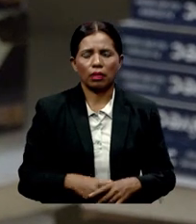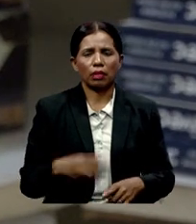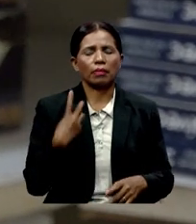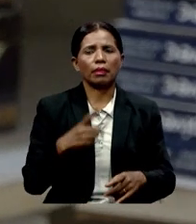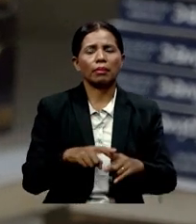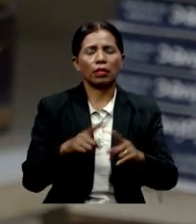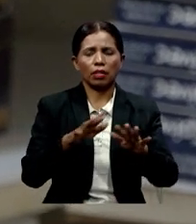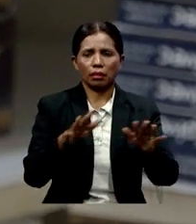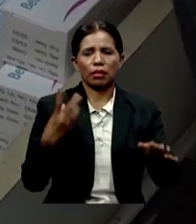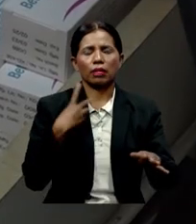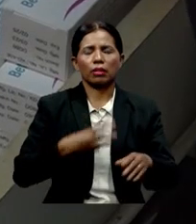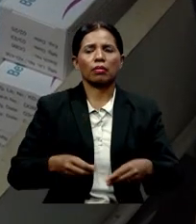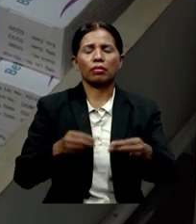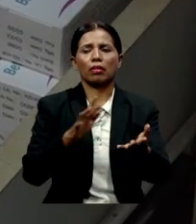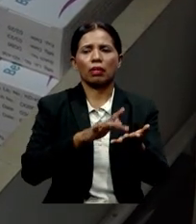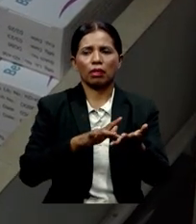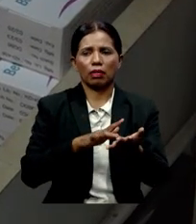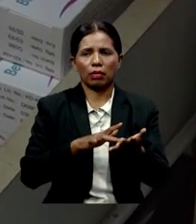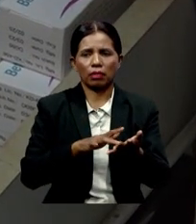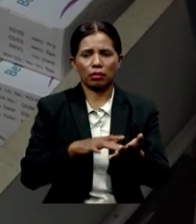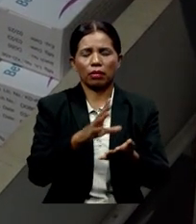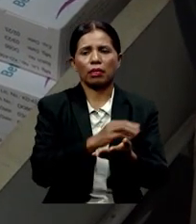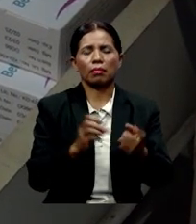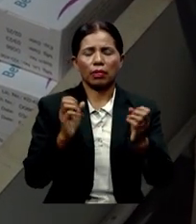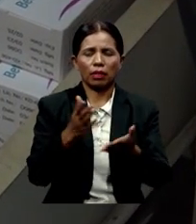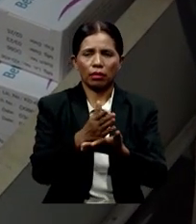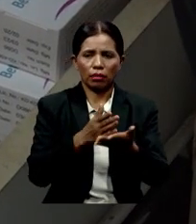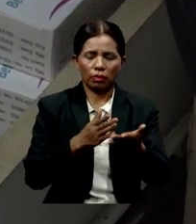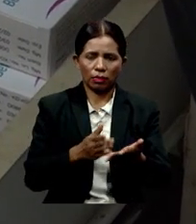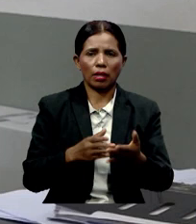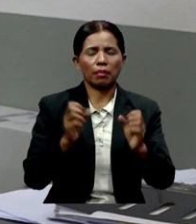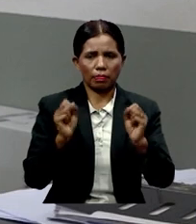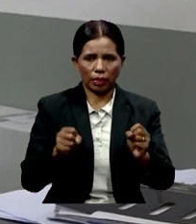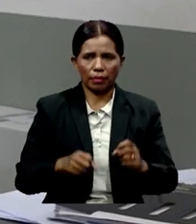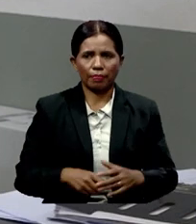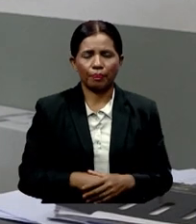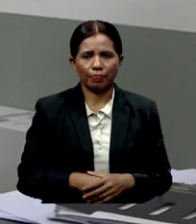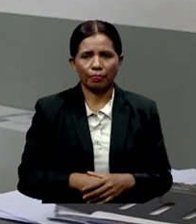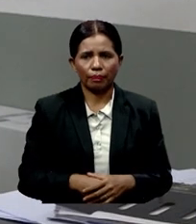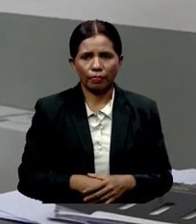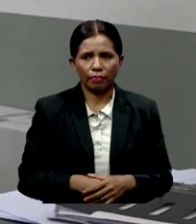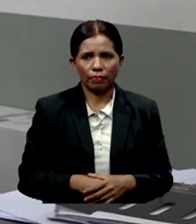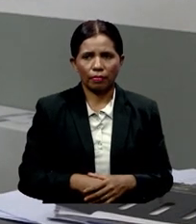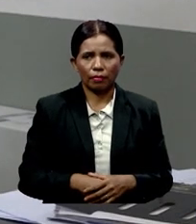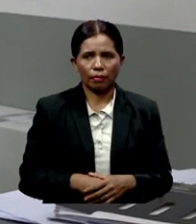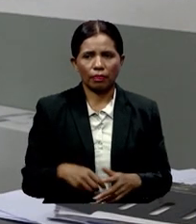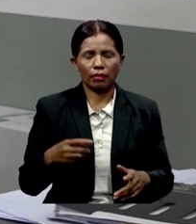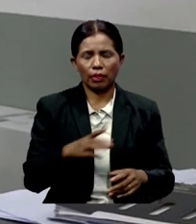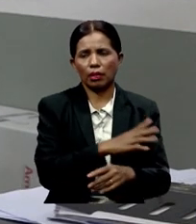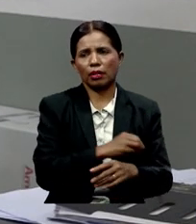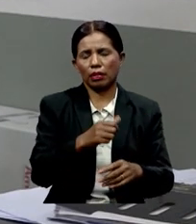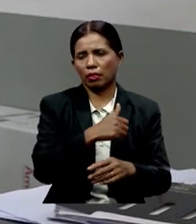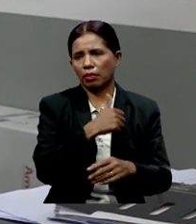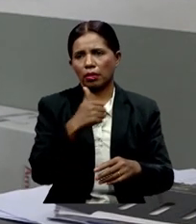memang bala balik kita beli po aimoruk tablet mas beli pahe mungkin beli tiyo sekarik dian lah iya sama sekali tanpa kuando idat siluk